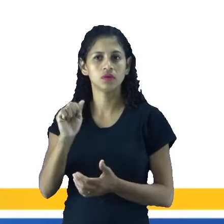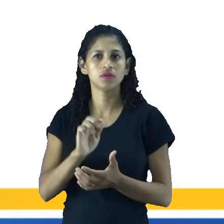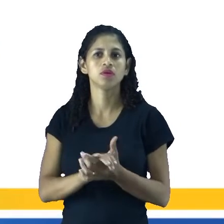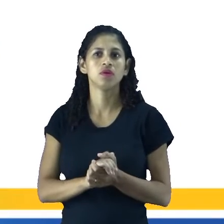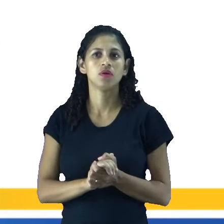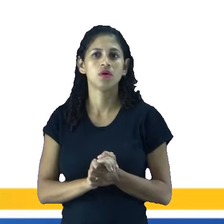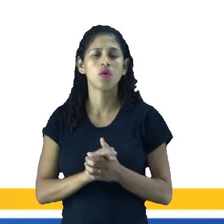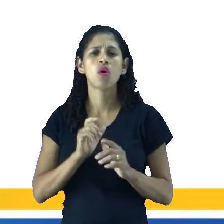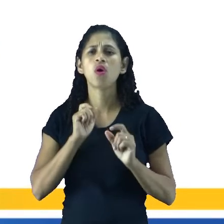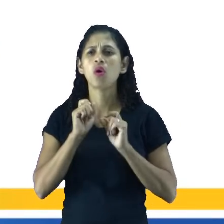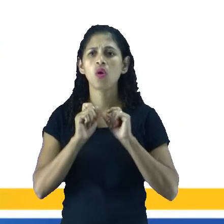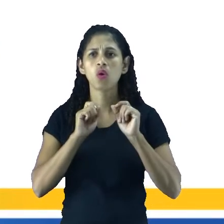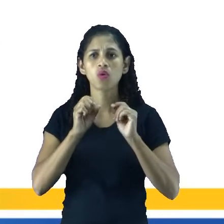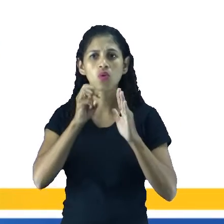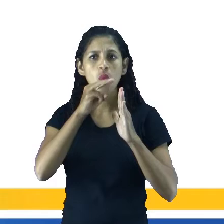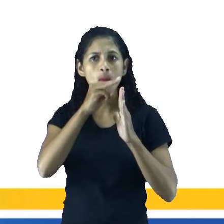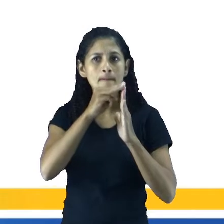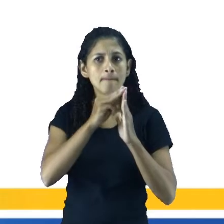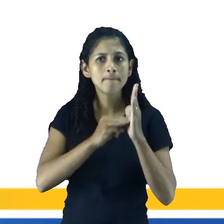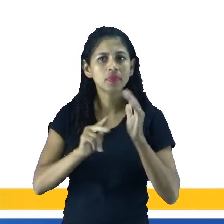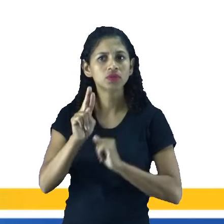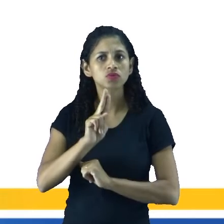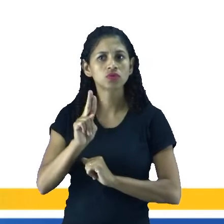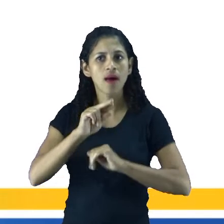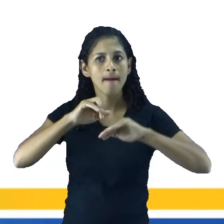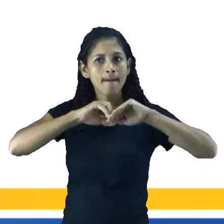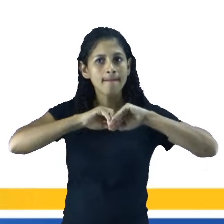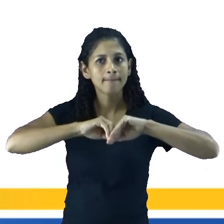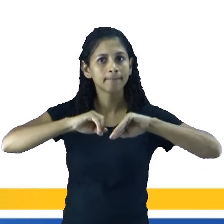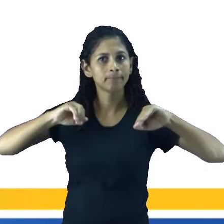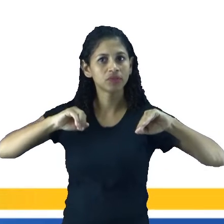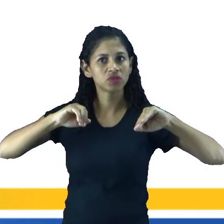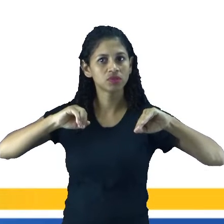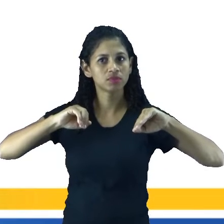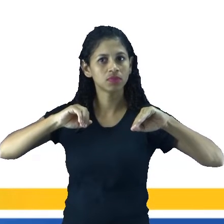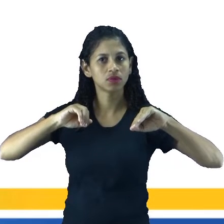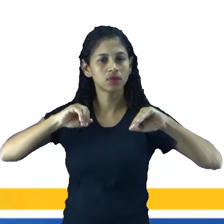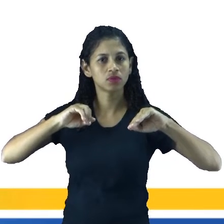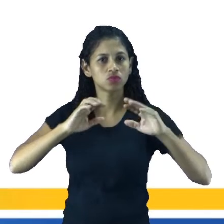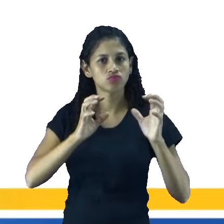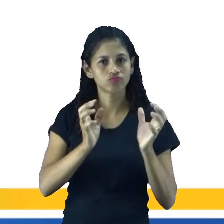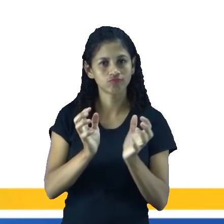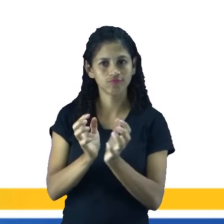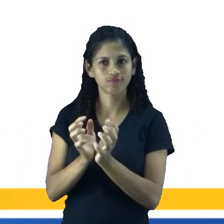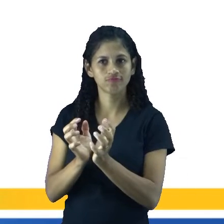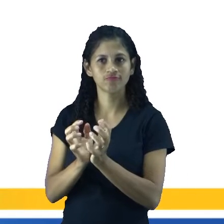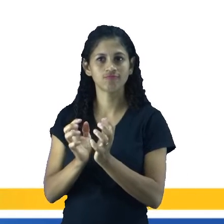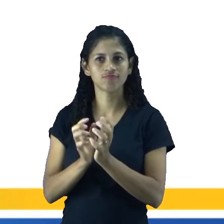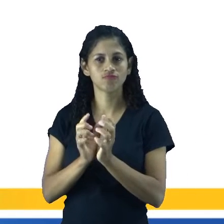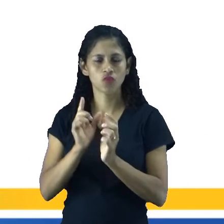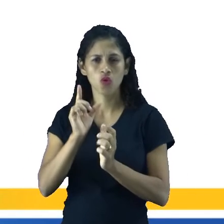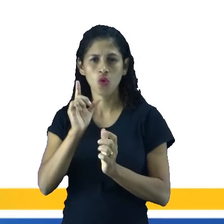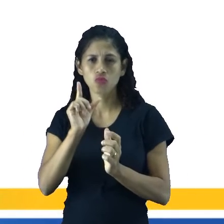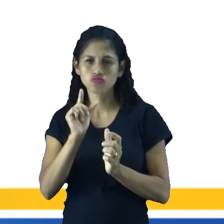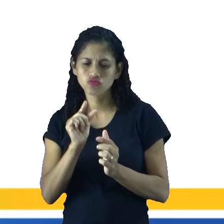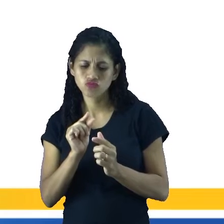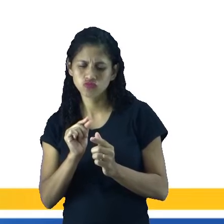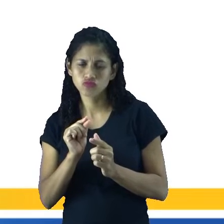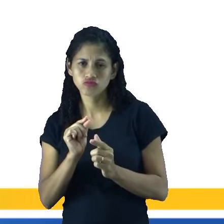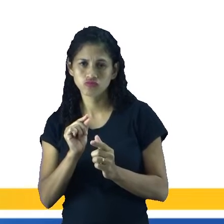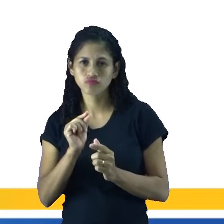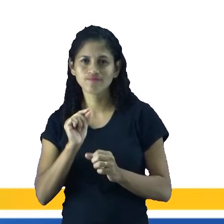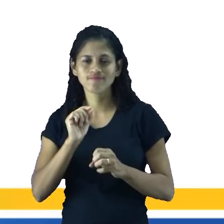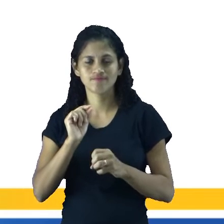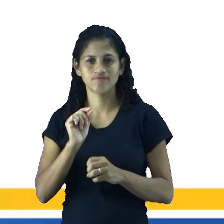da filtração, a gente vai ver que o princípio dele vai ser a separação de partículas que têm tamanhos